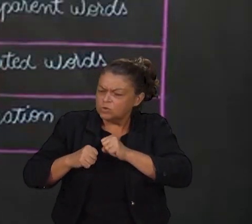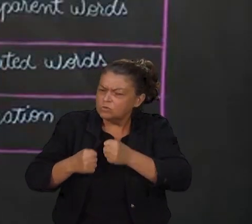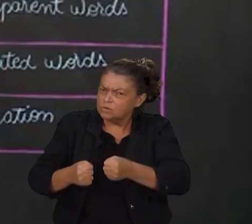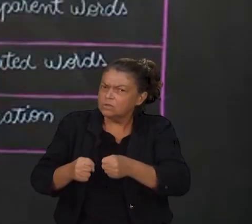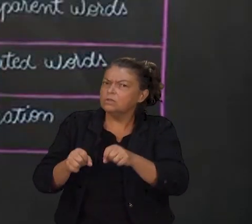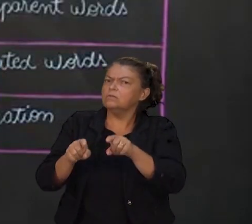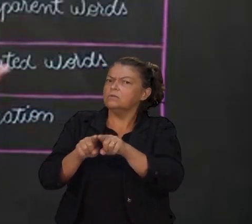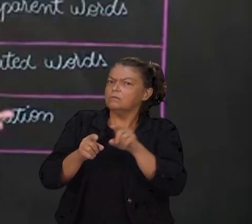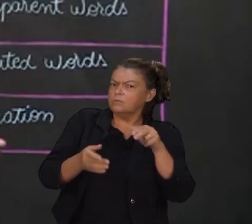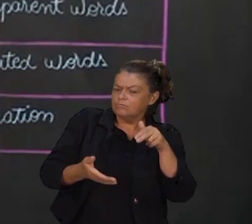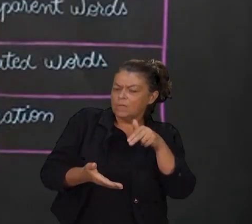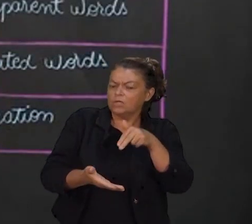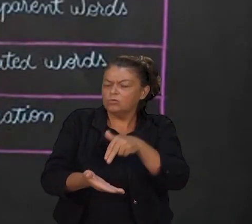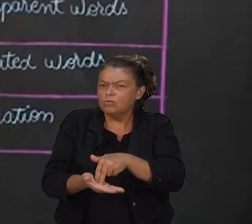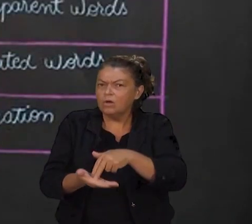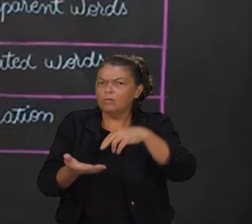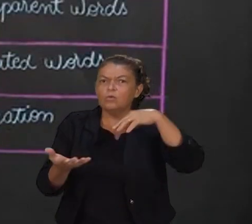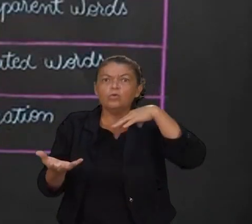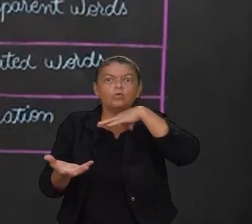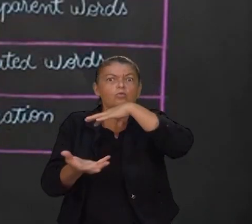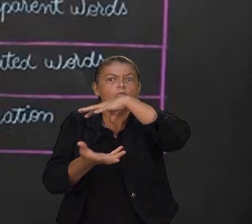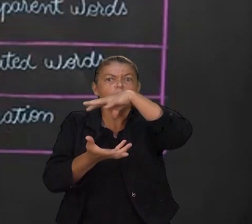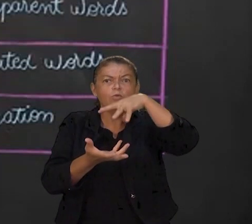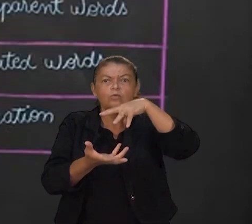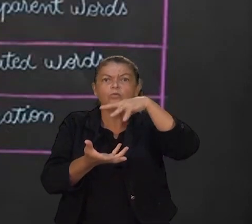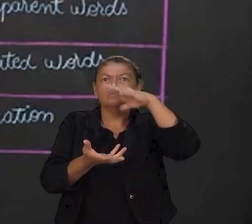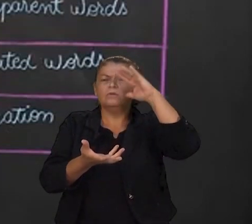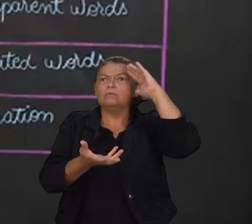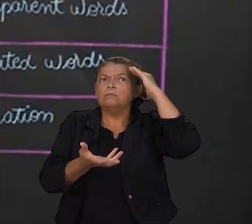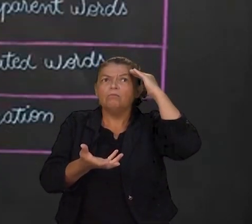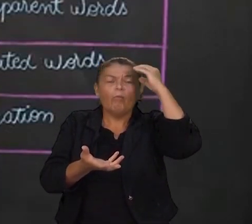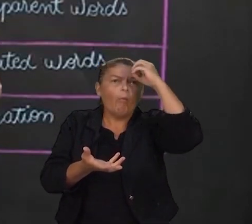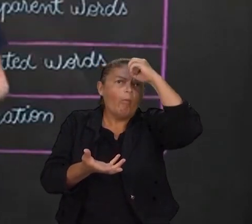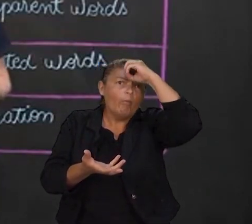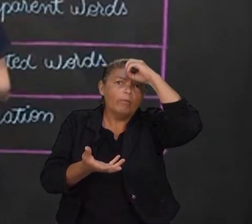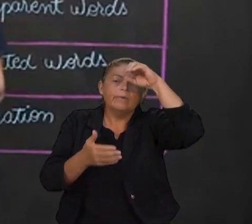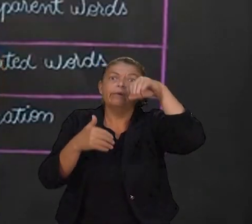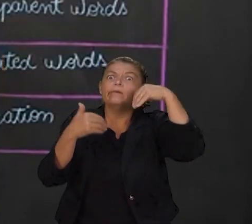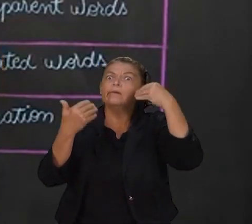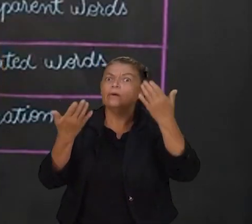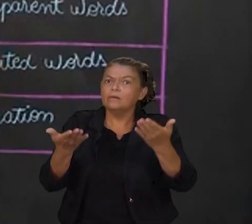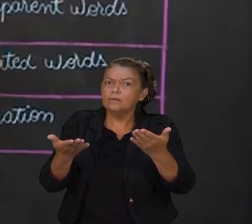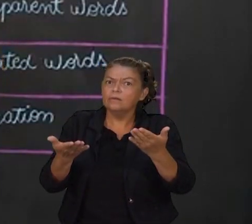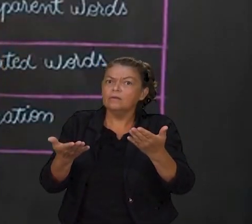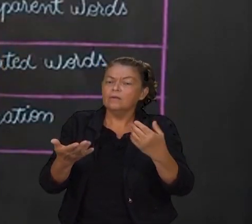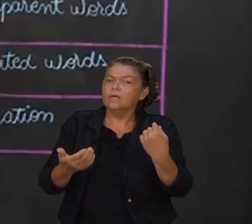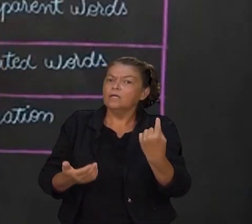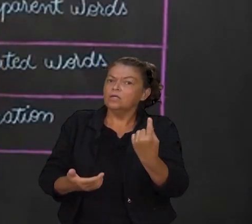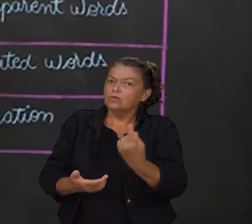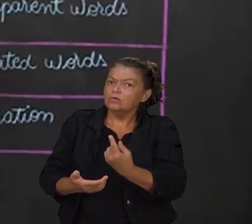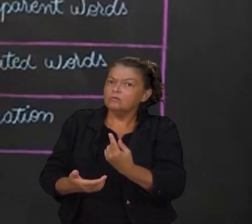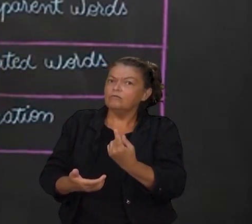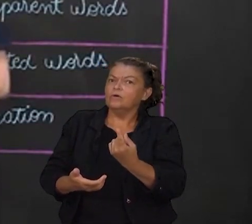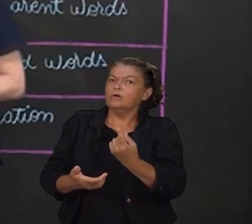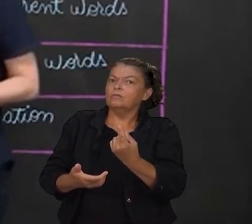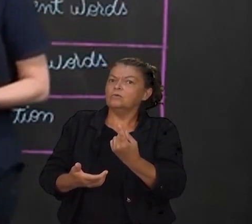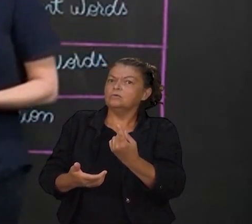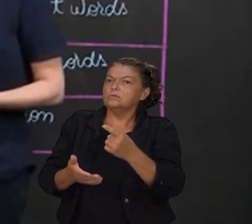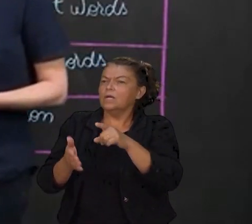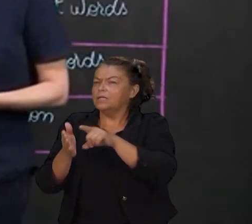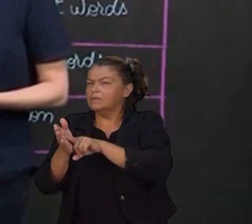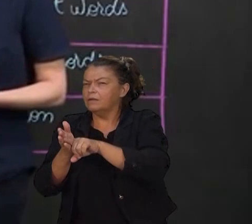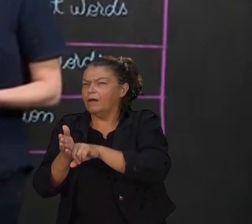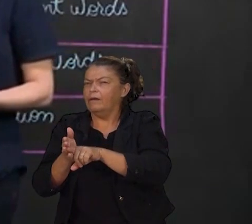no mundo na medida que a gente o compreende, que a gente o entende. E é aí que nós vamos analisar. Ai, tá lindo